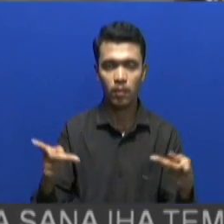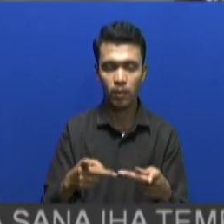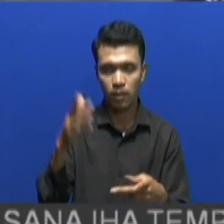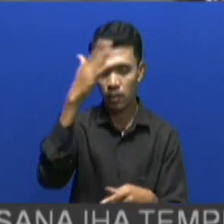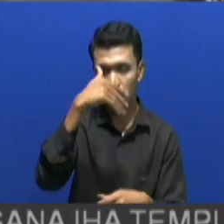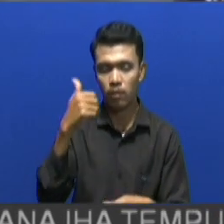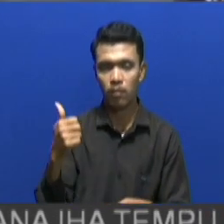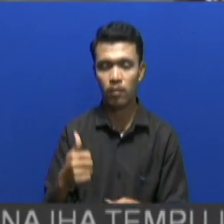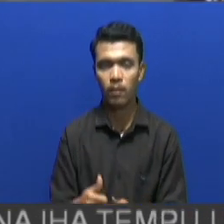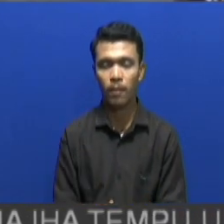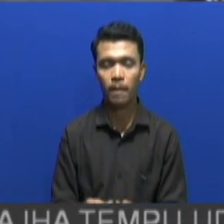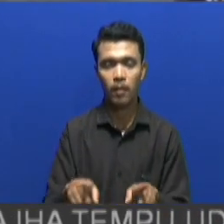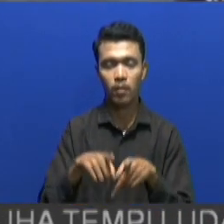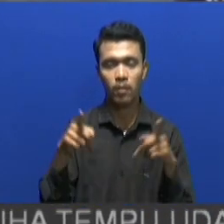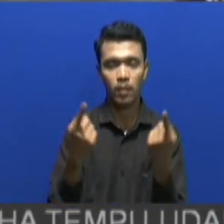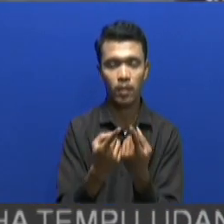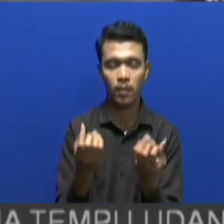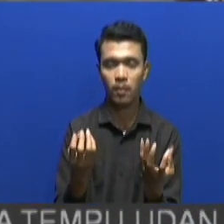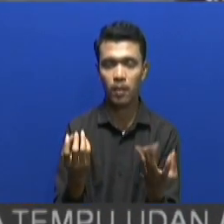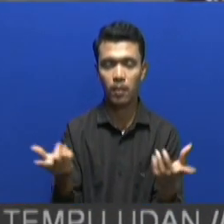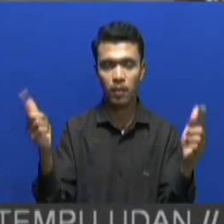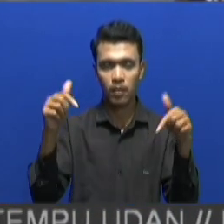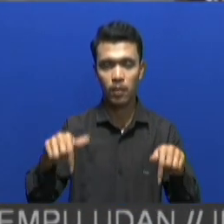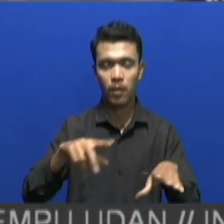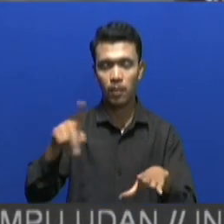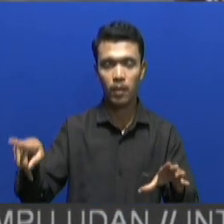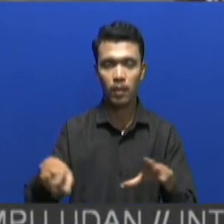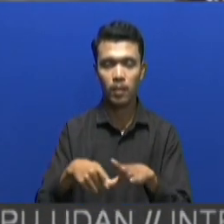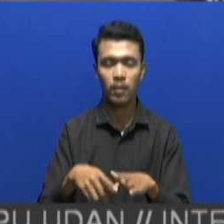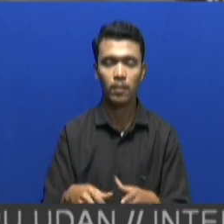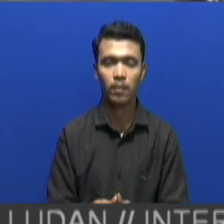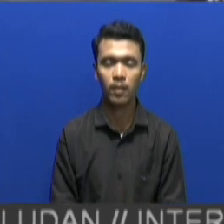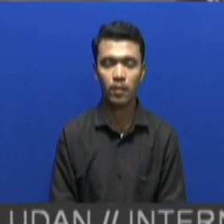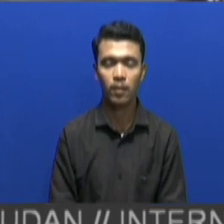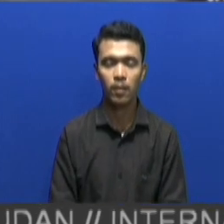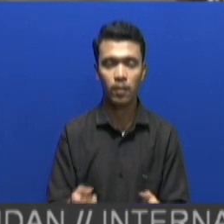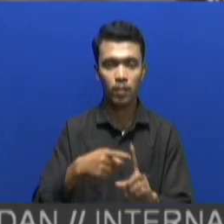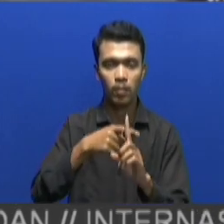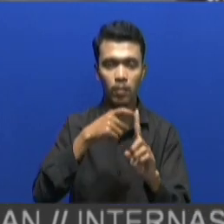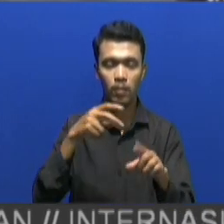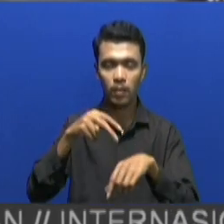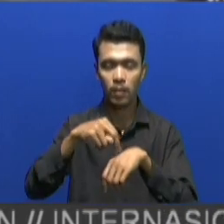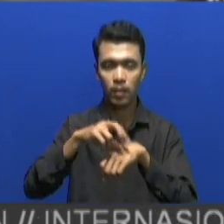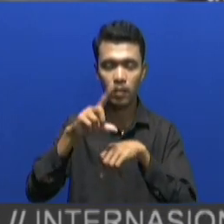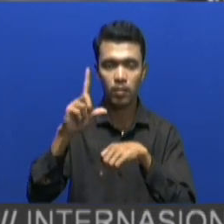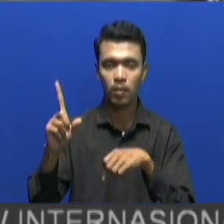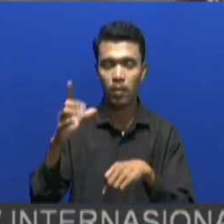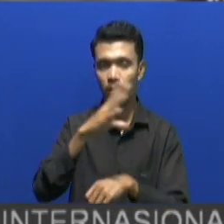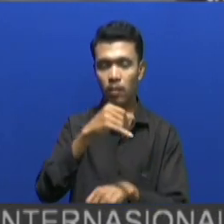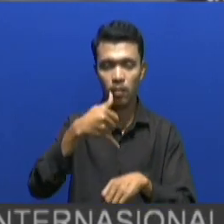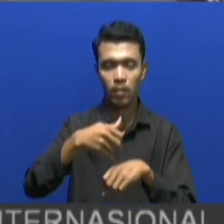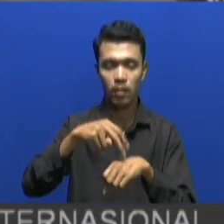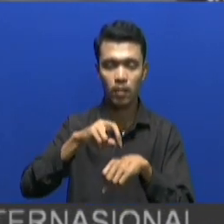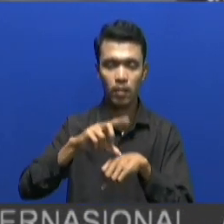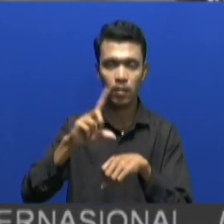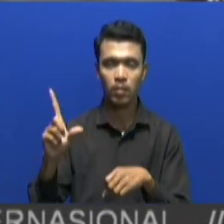Investor, lubu kita si mai participa, investor si rabele mai si nacional, unemos internacional, li